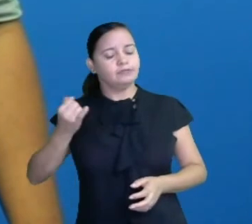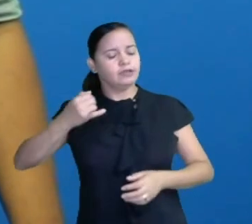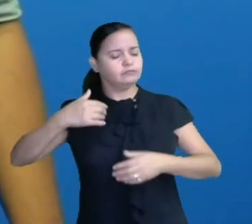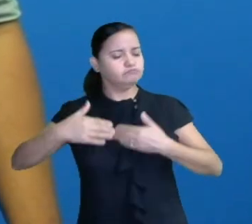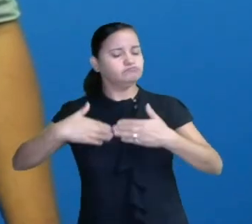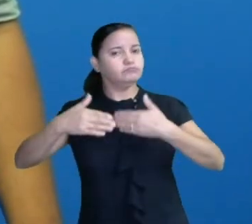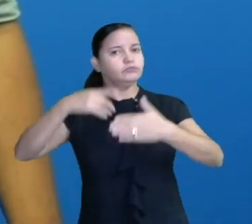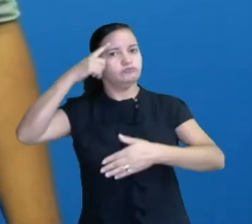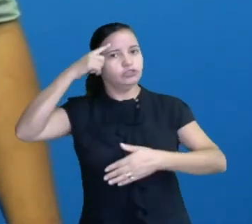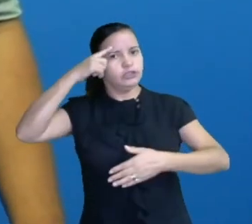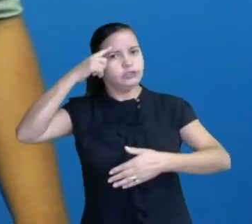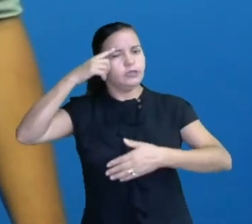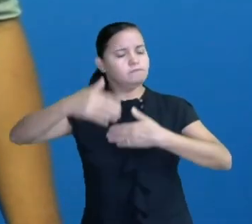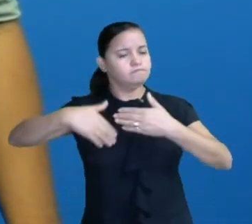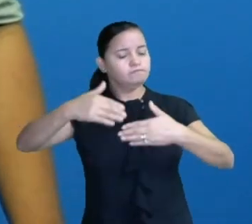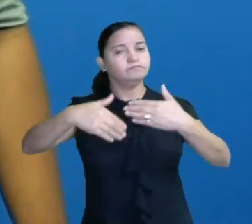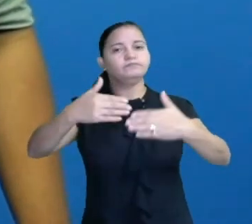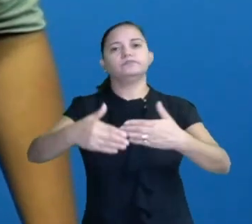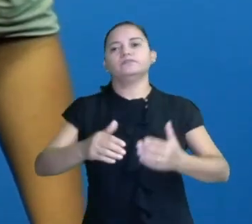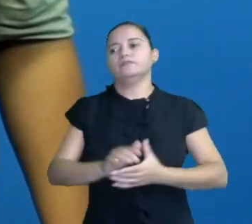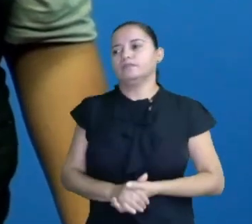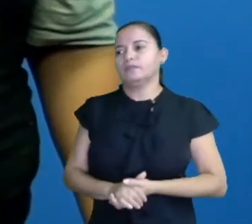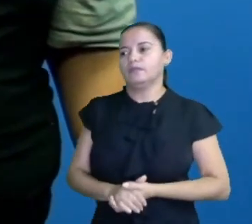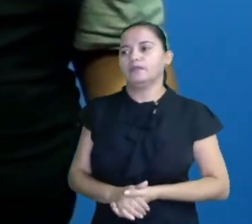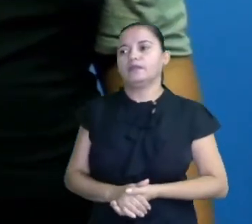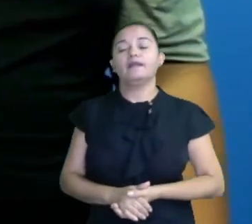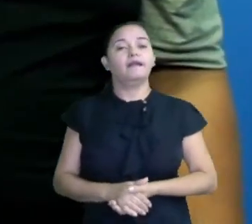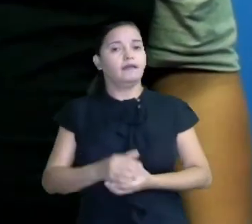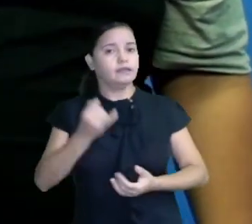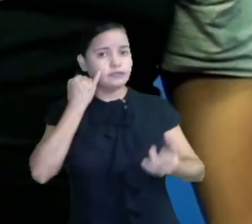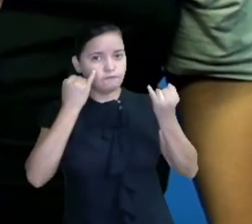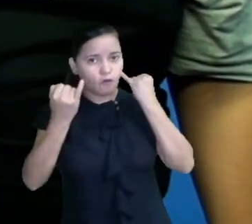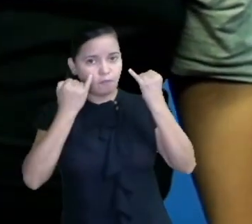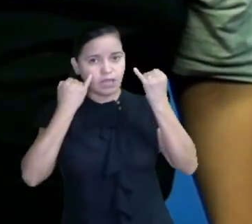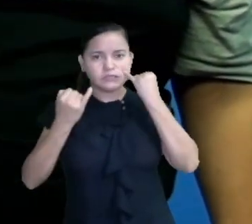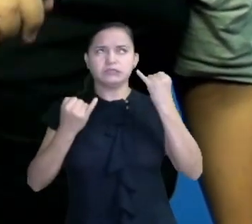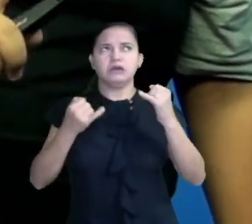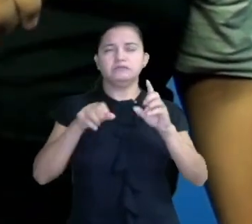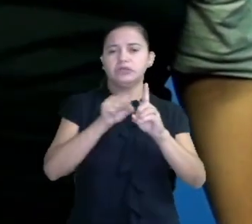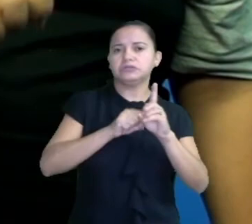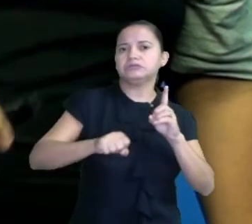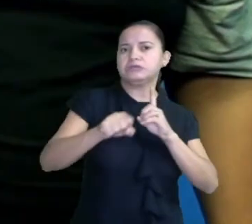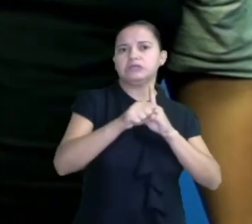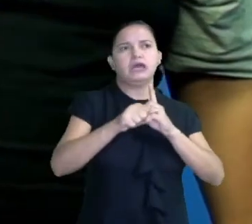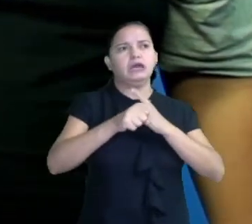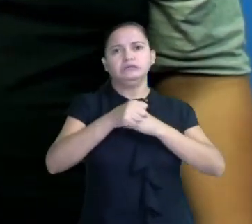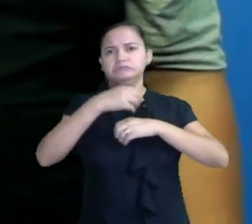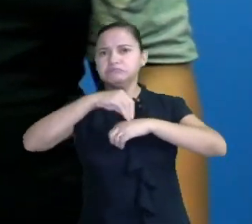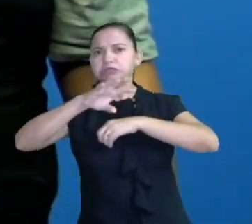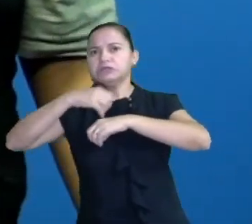dia. Nunca esqueça, as informações durante o dia a dia, as informações sociais daquele grupo.